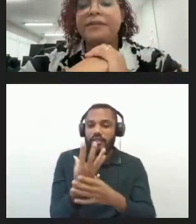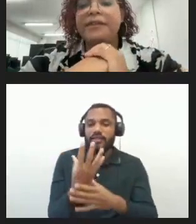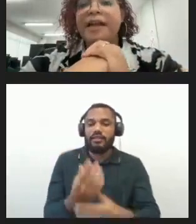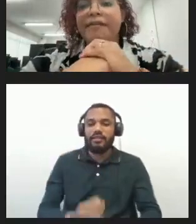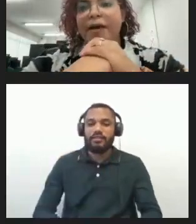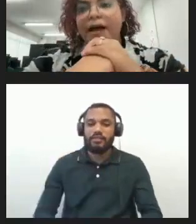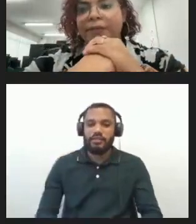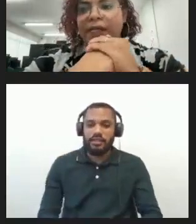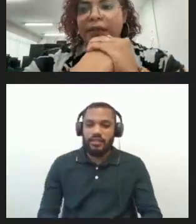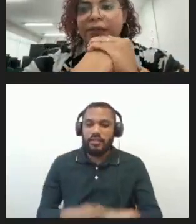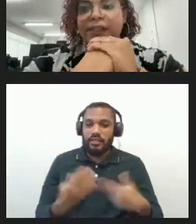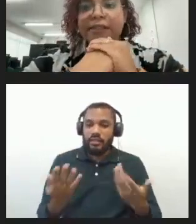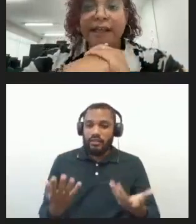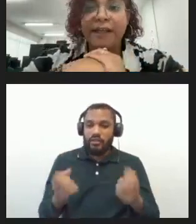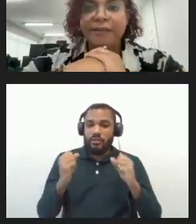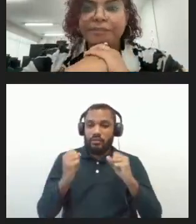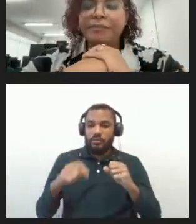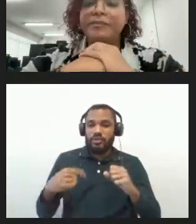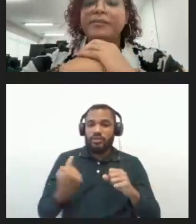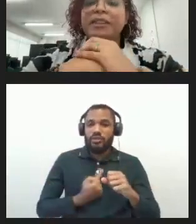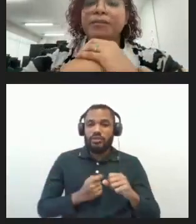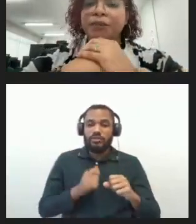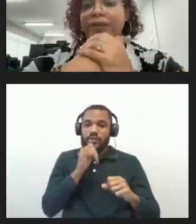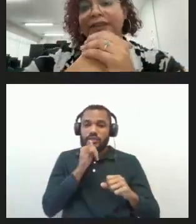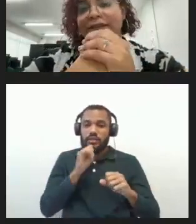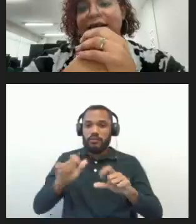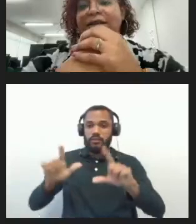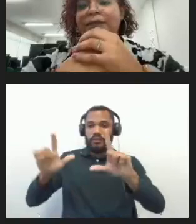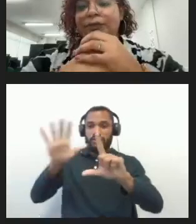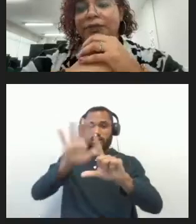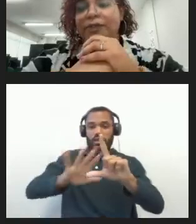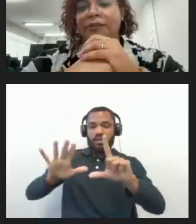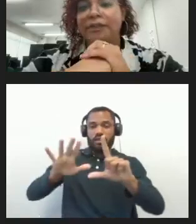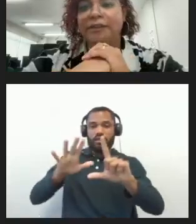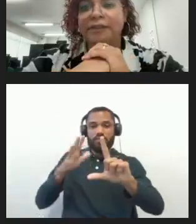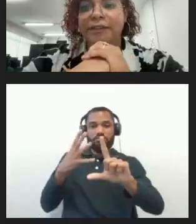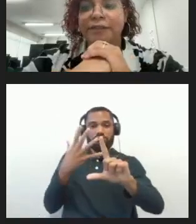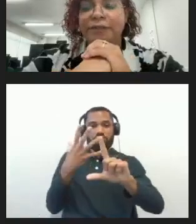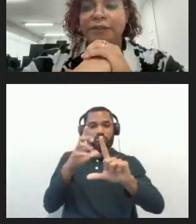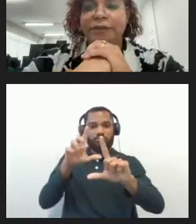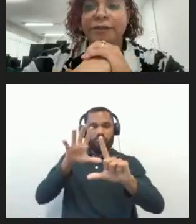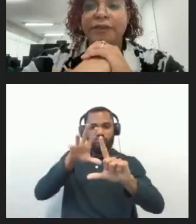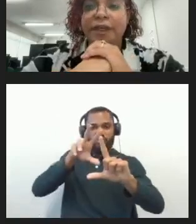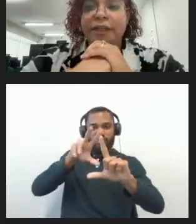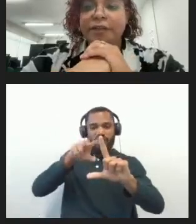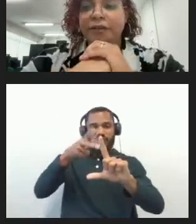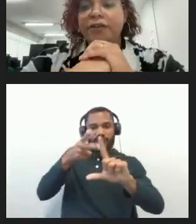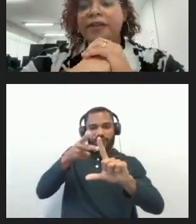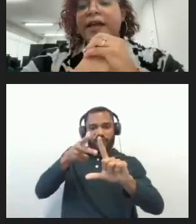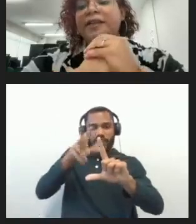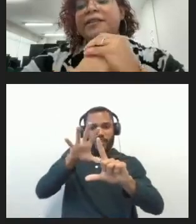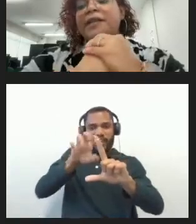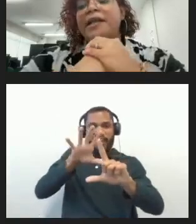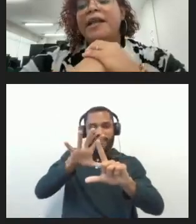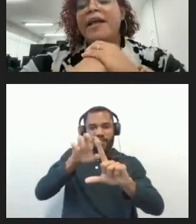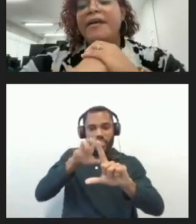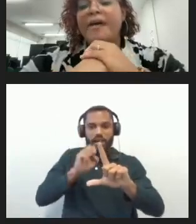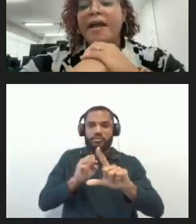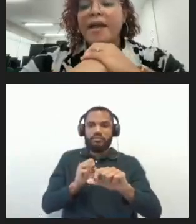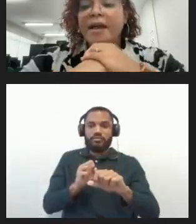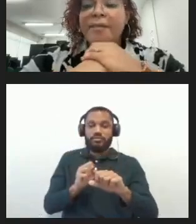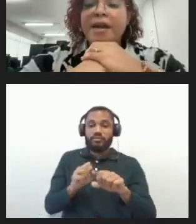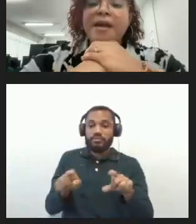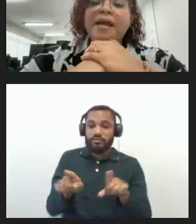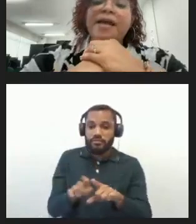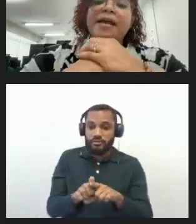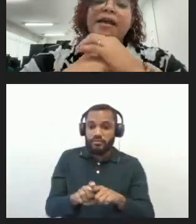opção de gravarmos a nossa tela, muito utilizado na produção de vídeos instrucionais,